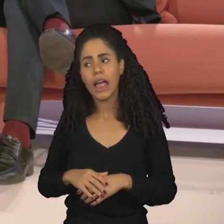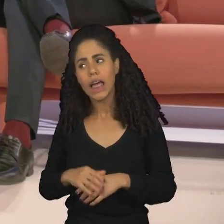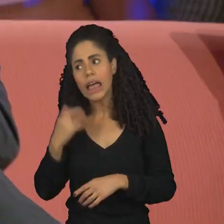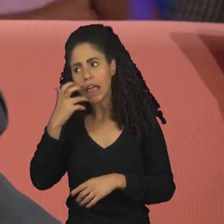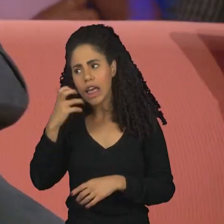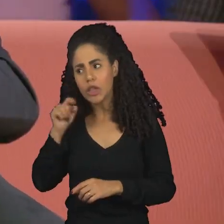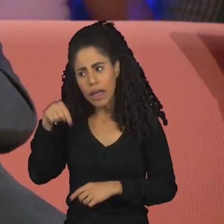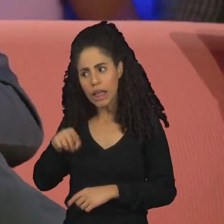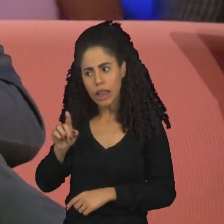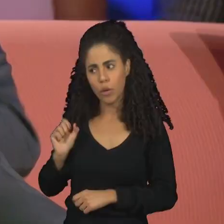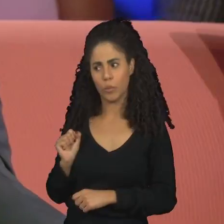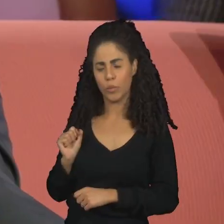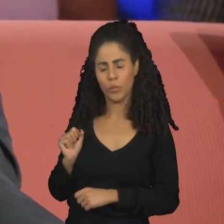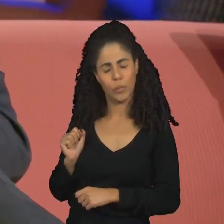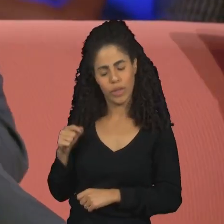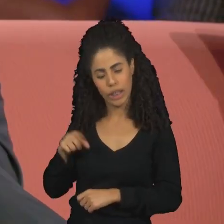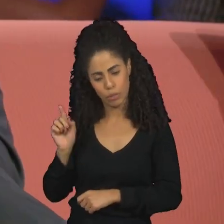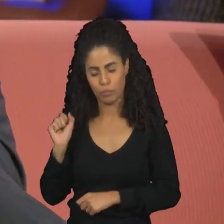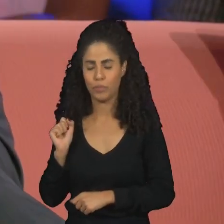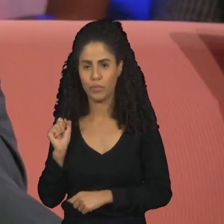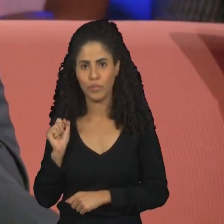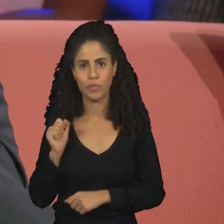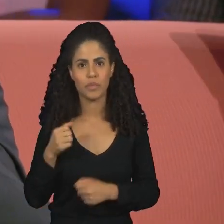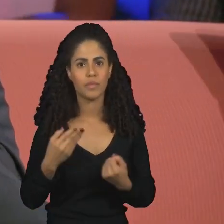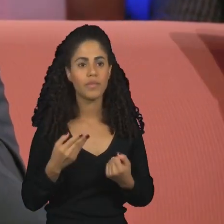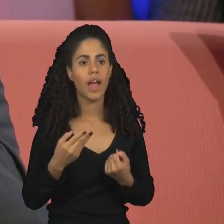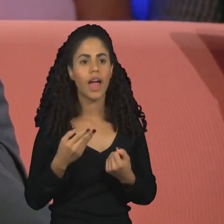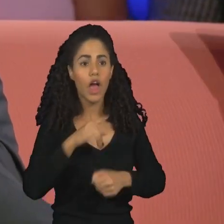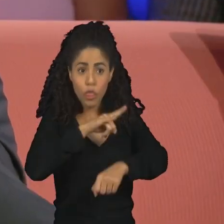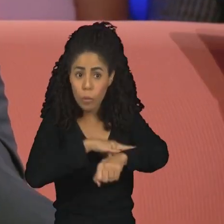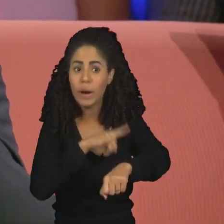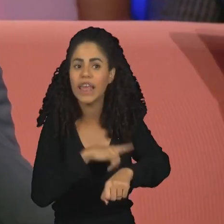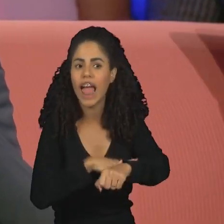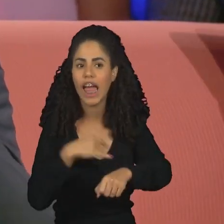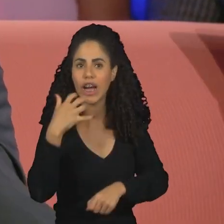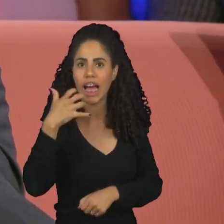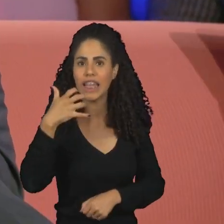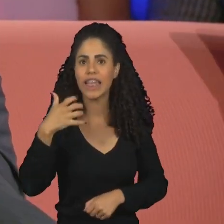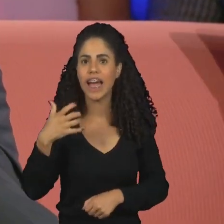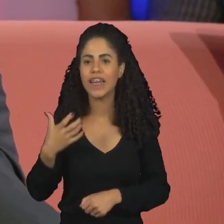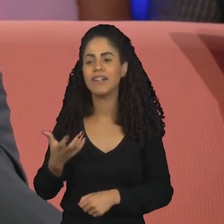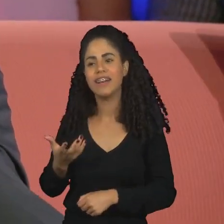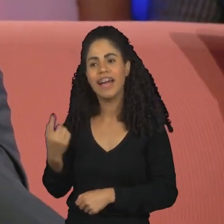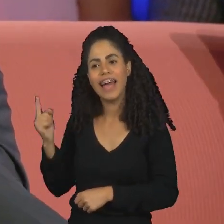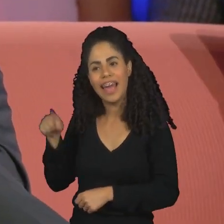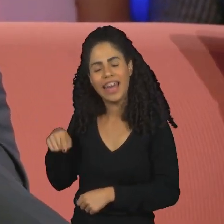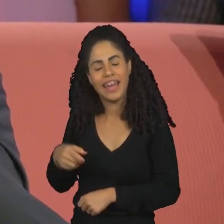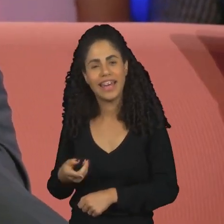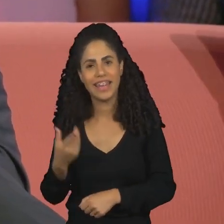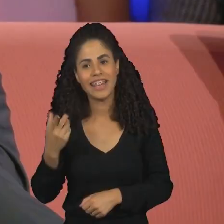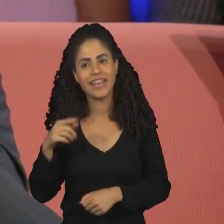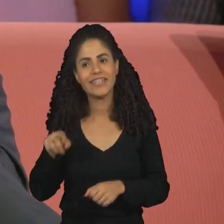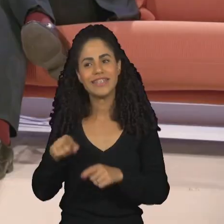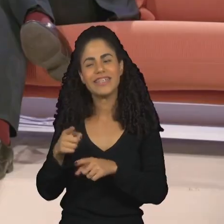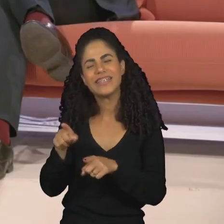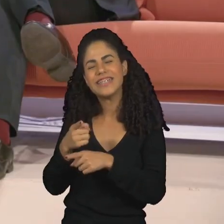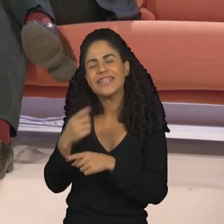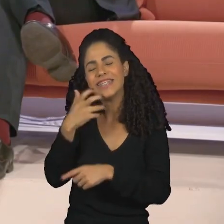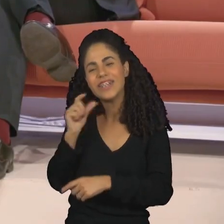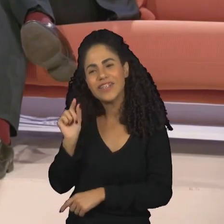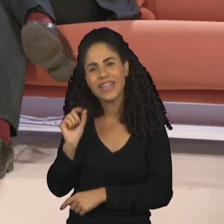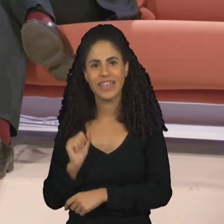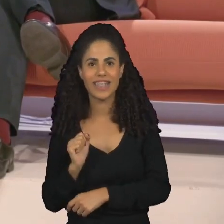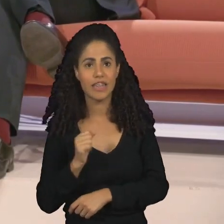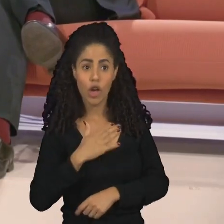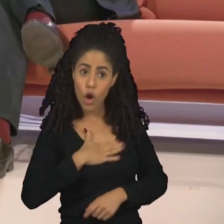Canto, mas não aqui. Canta no banheiro? É, também. Também, né? Canto, gosto de cantar. Gosta